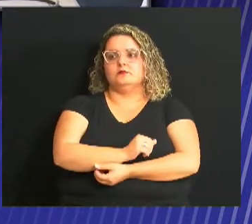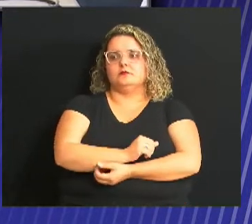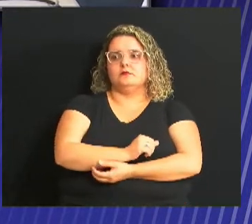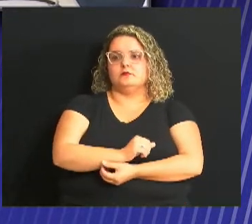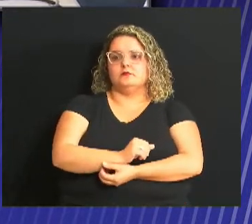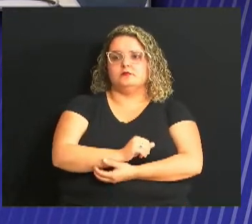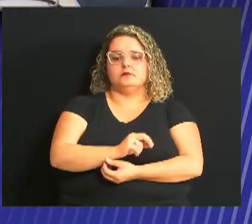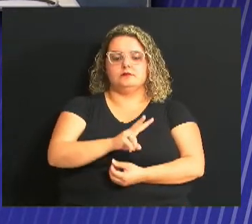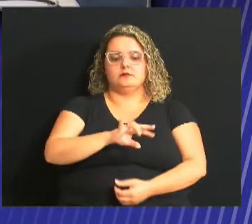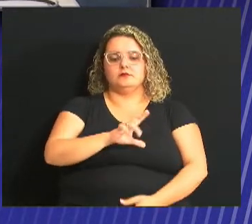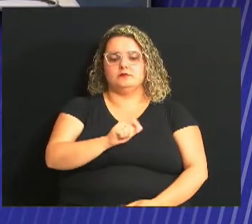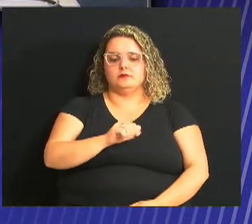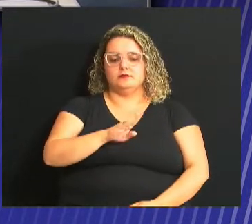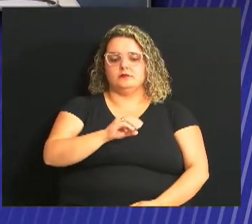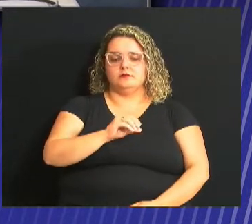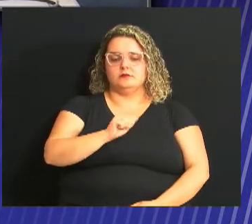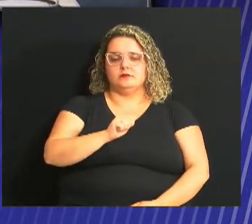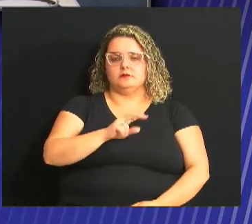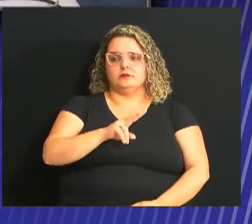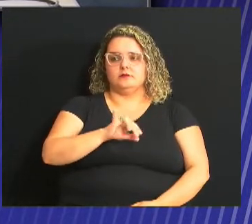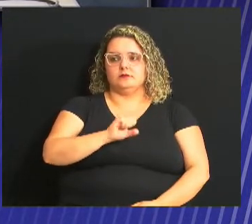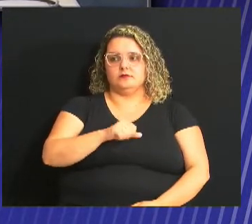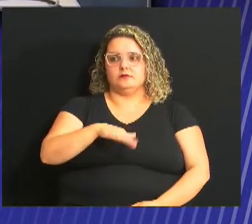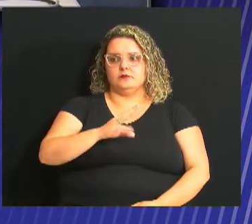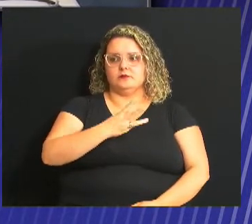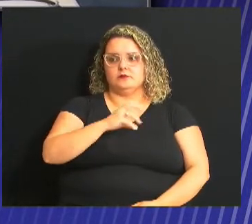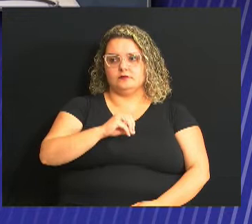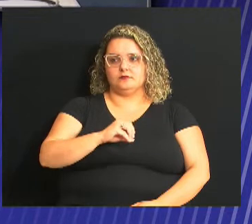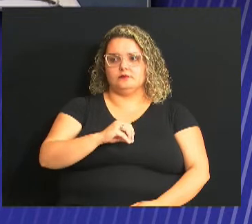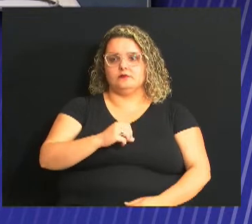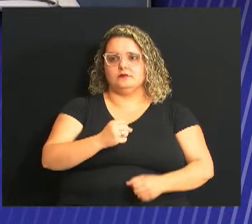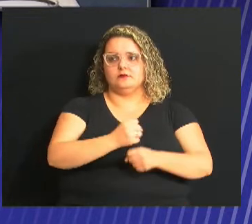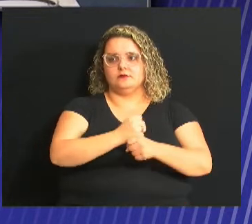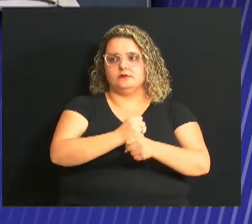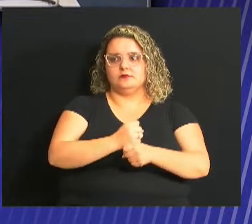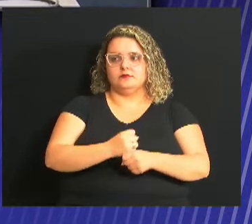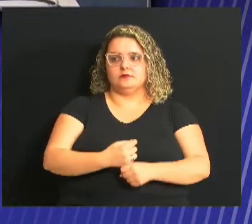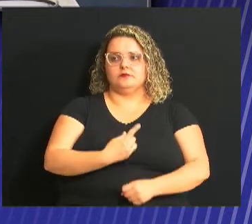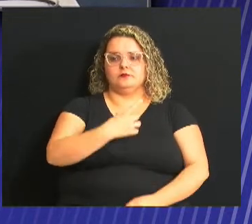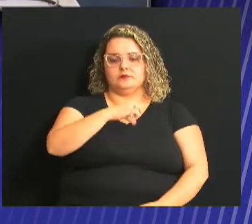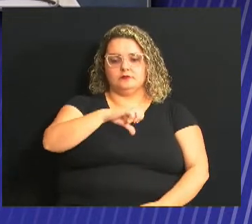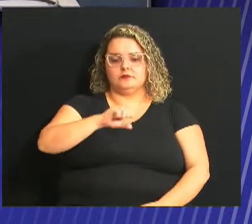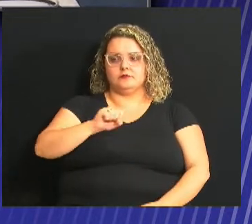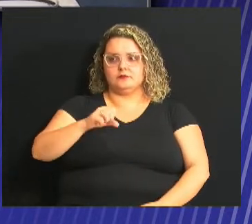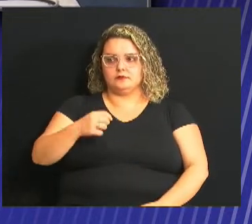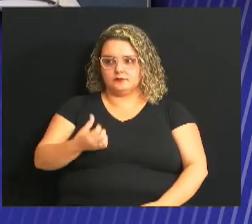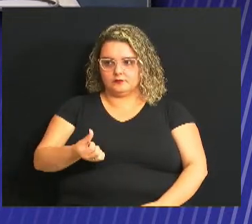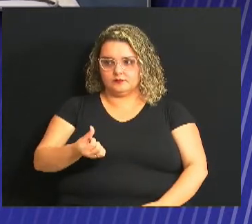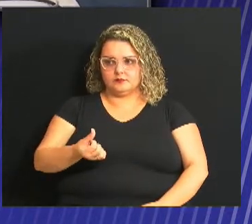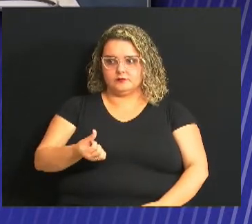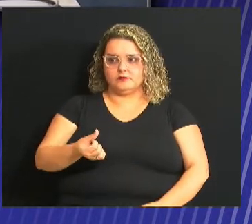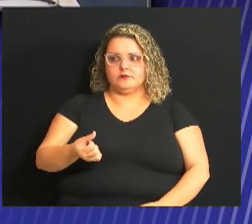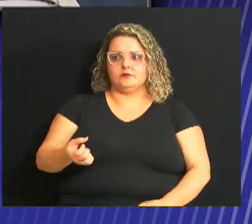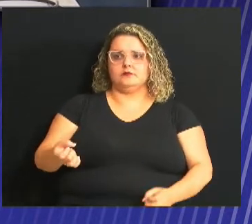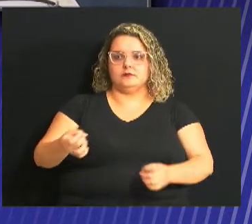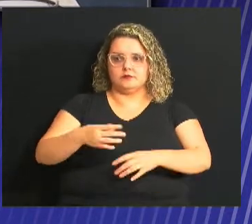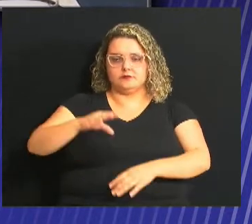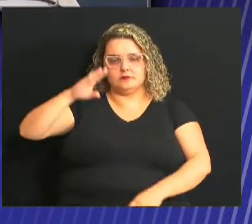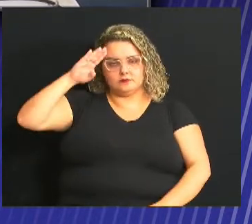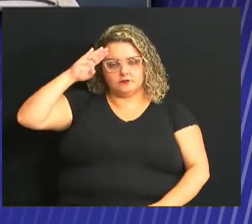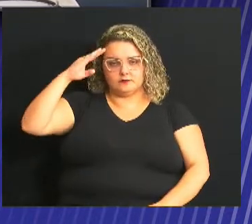Boa Vista há mais de 30 anos, eu saí do Exército em 86, já assumi o meu posto lá como farmacêutico, e estou